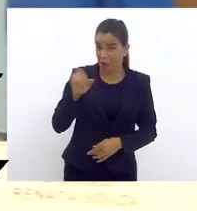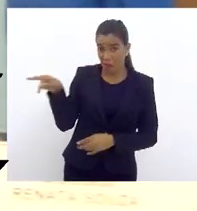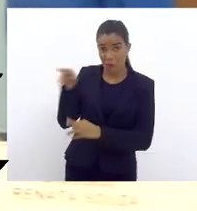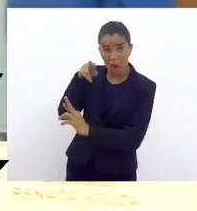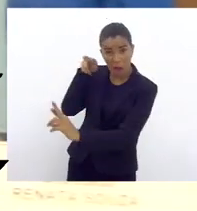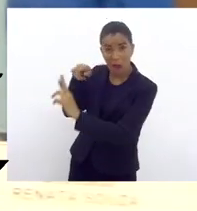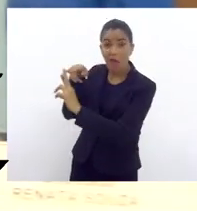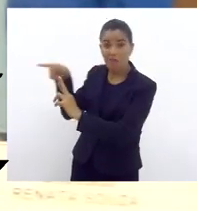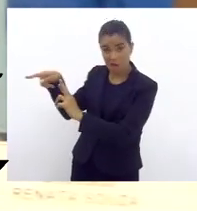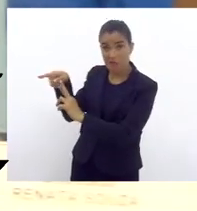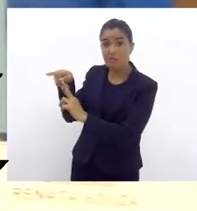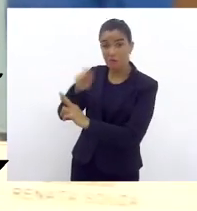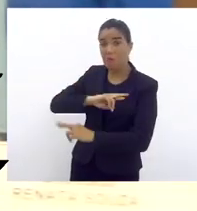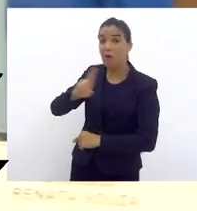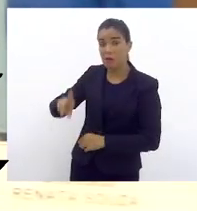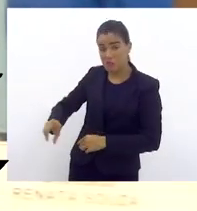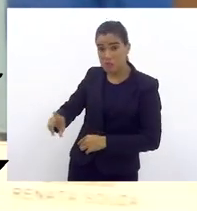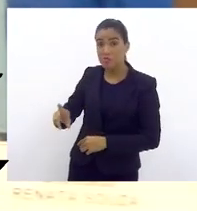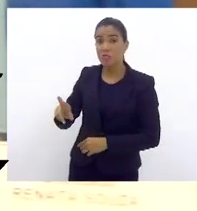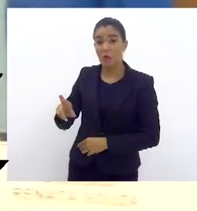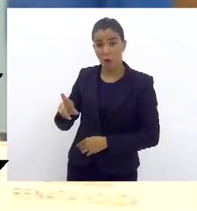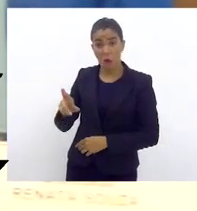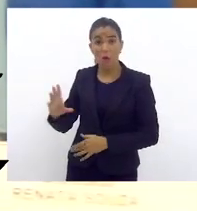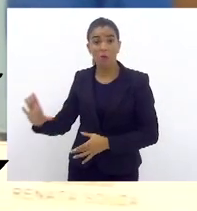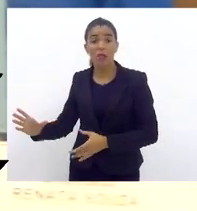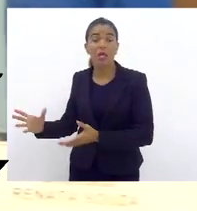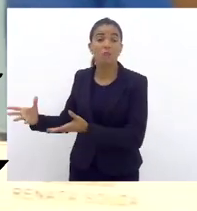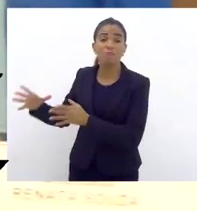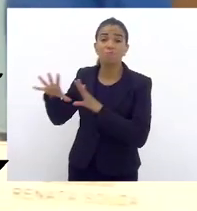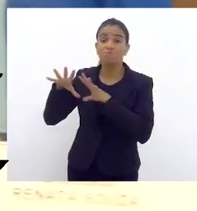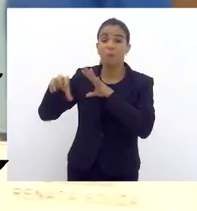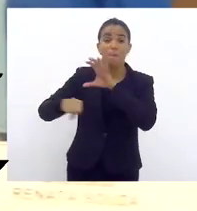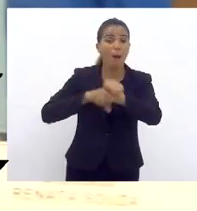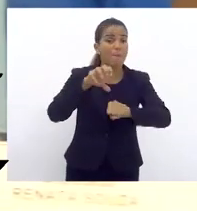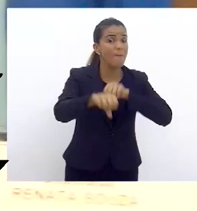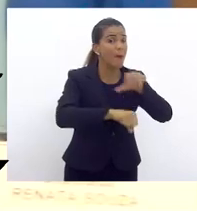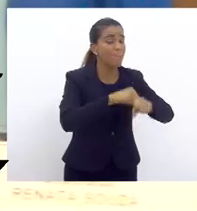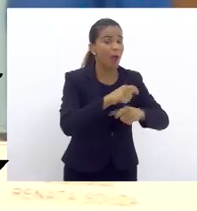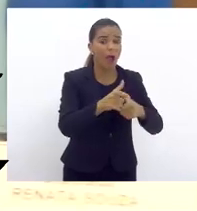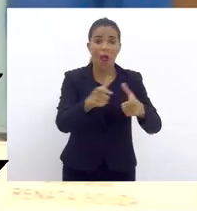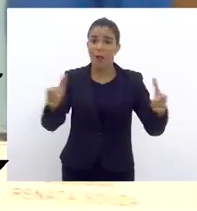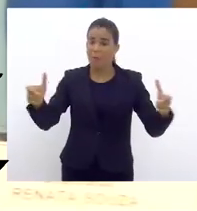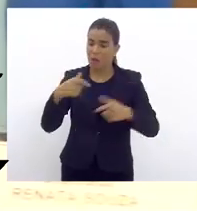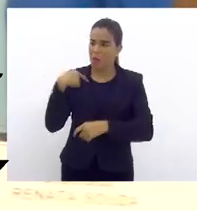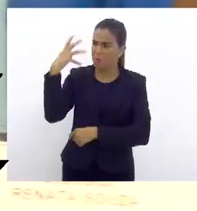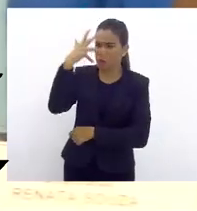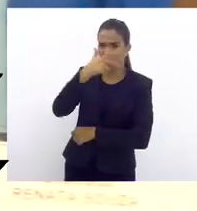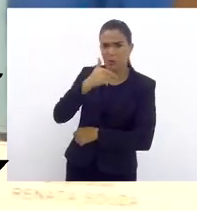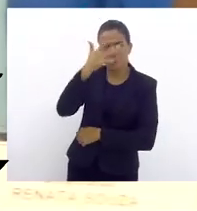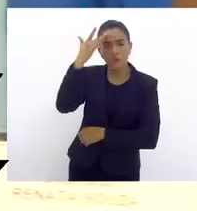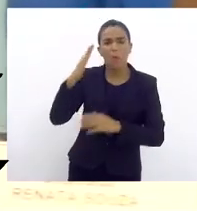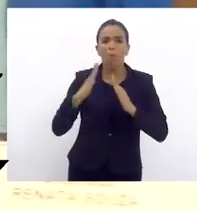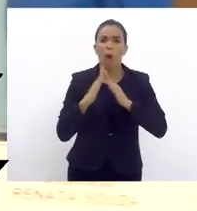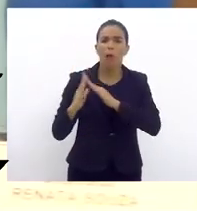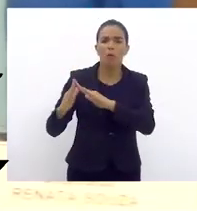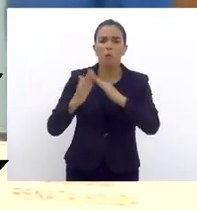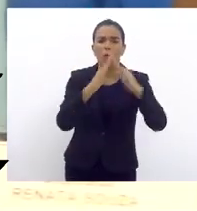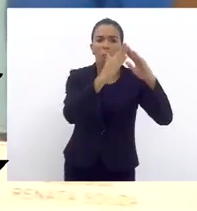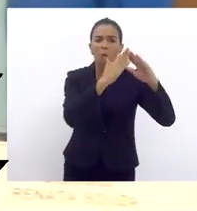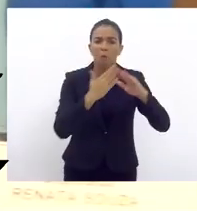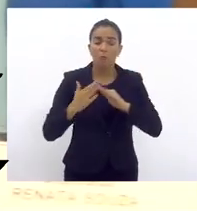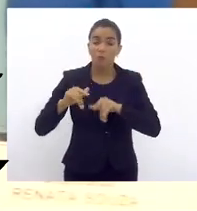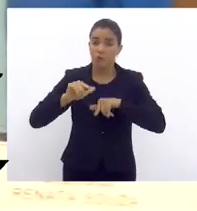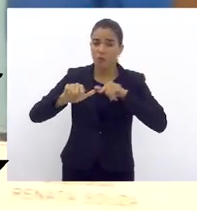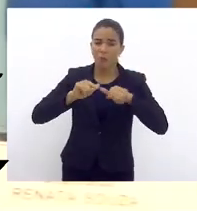referência de uma religião que hoje Abarca nossa população preto e periférica e é muito bonito para quem mora em favela um